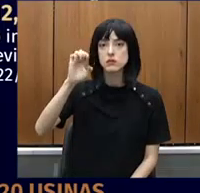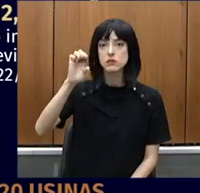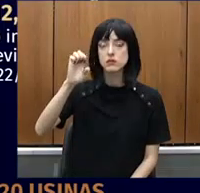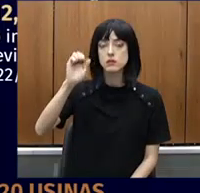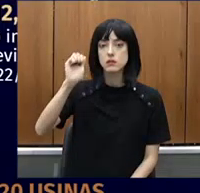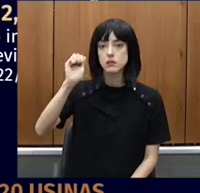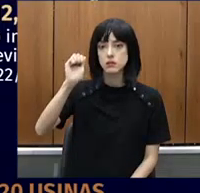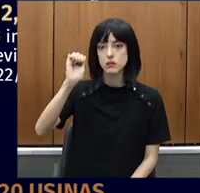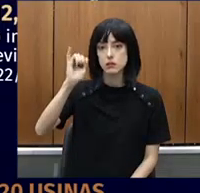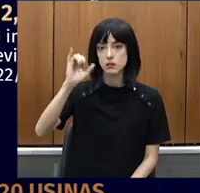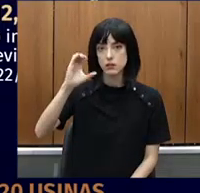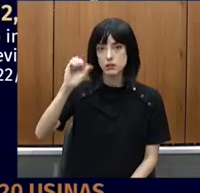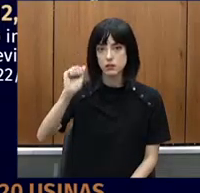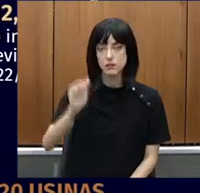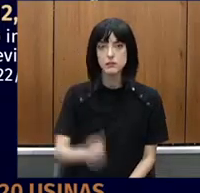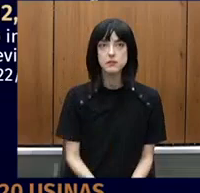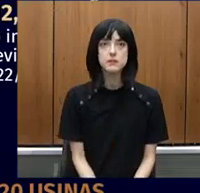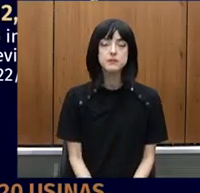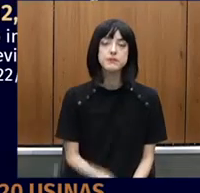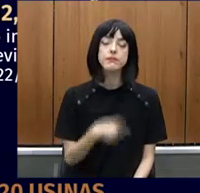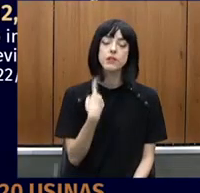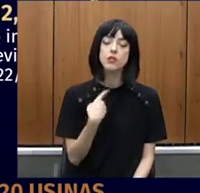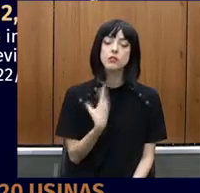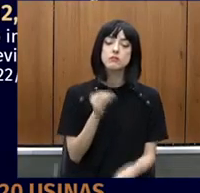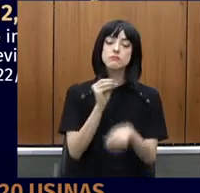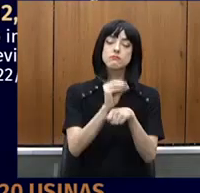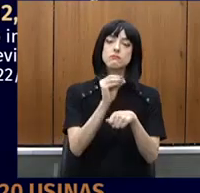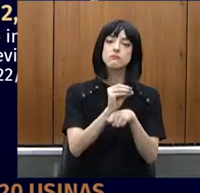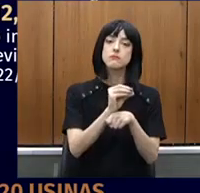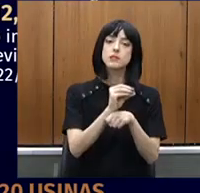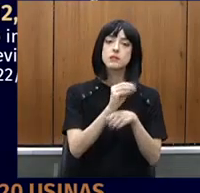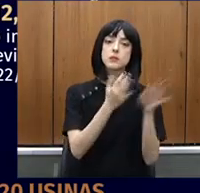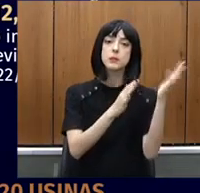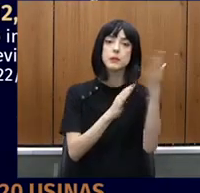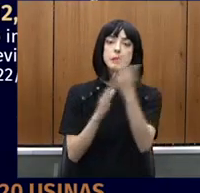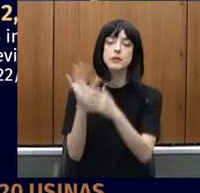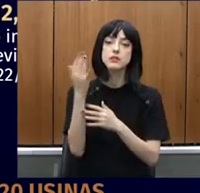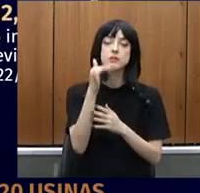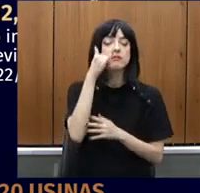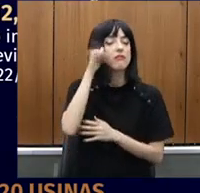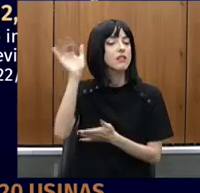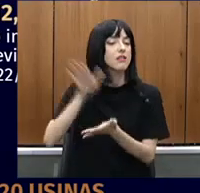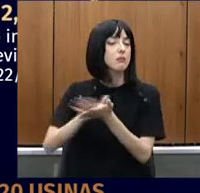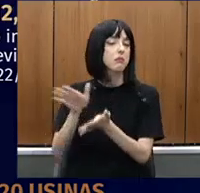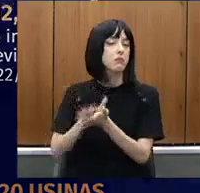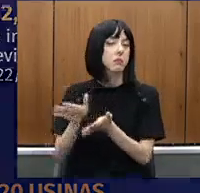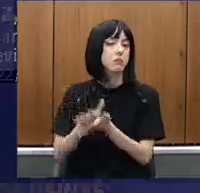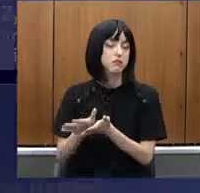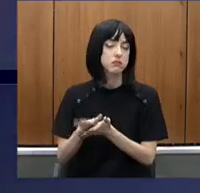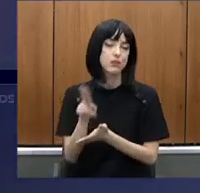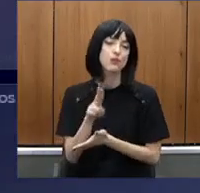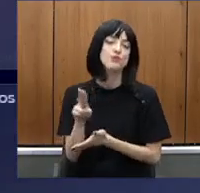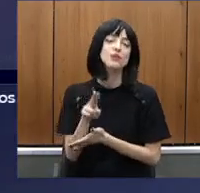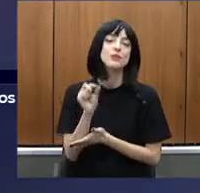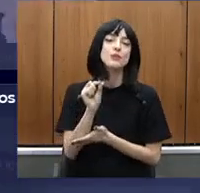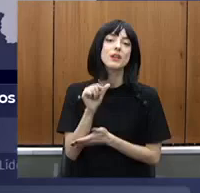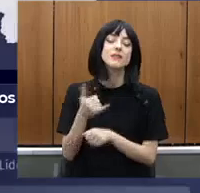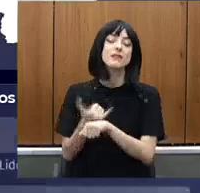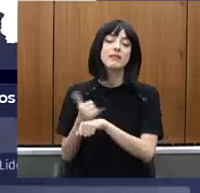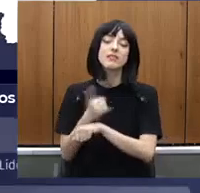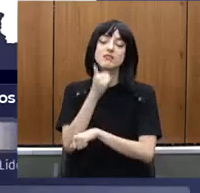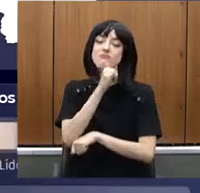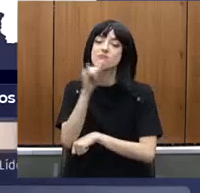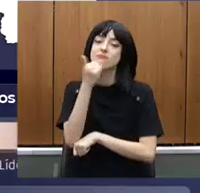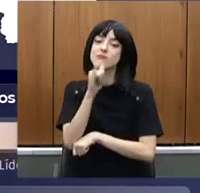a gente também tá reduzindo gastos nessa área aí da energia elétrica no próximo eixo aí digitalização